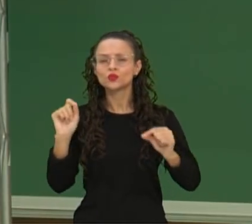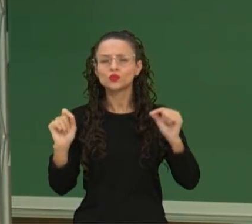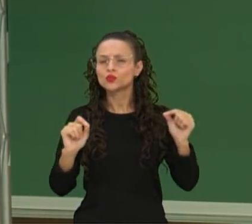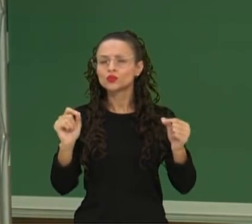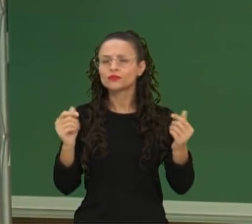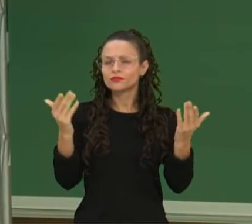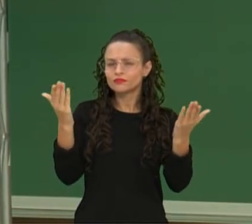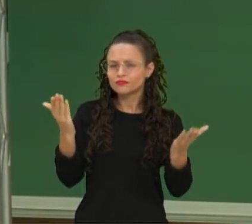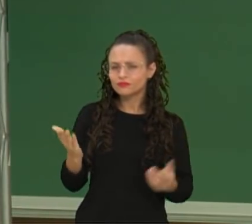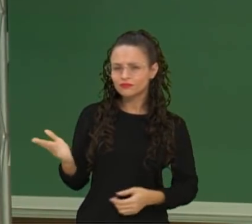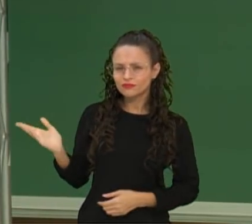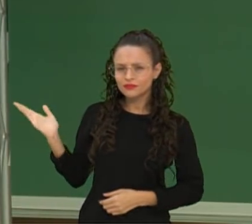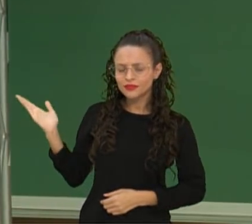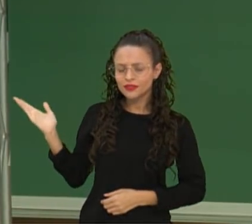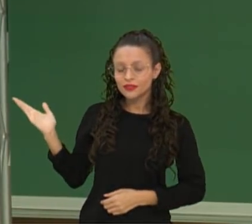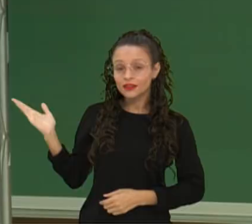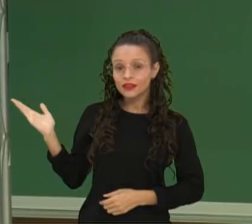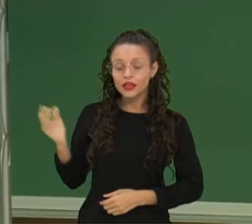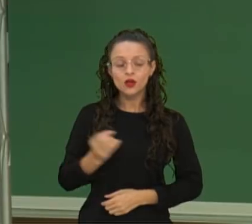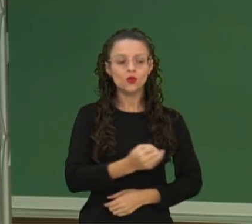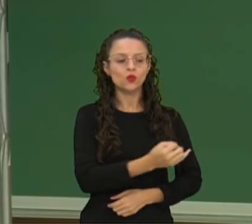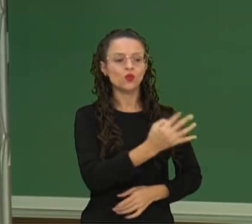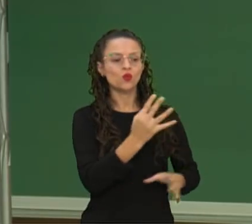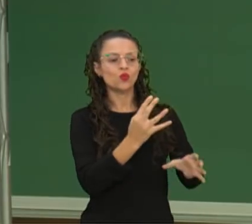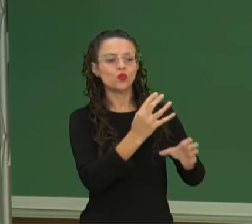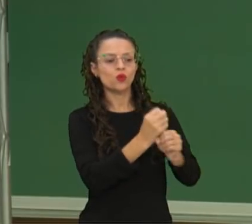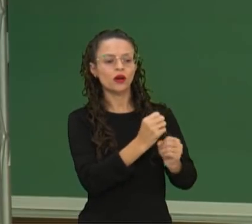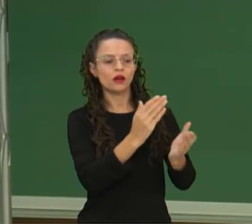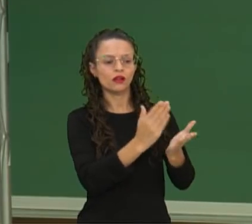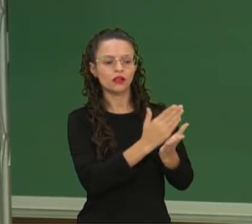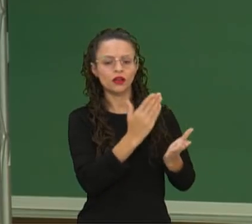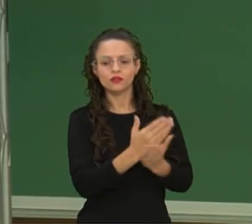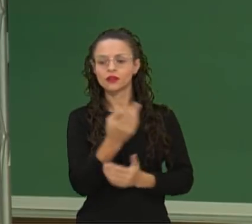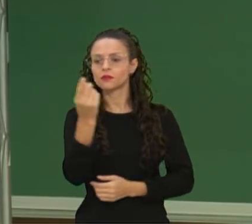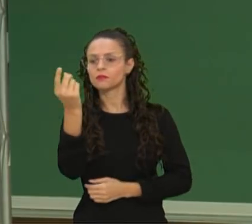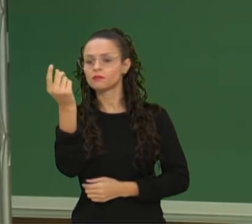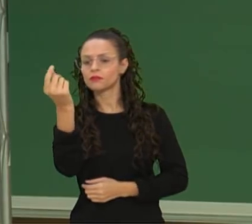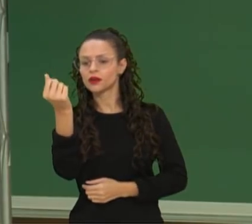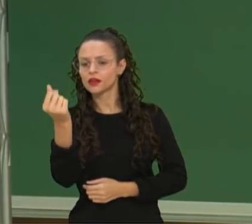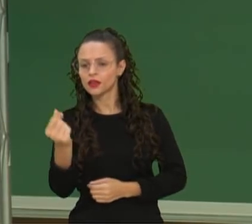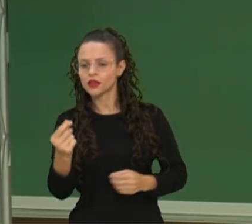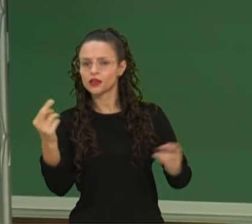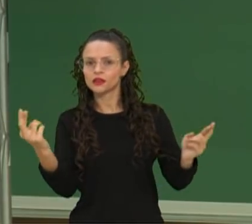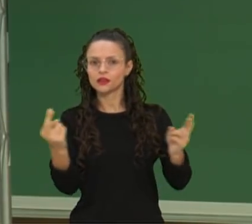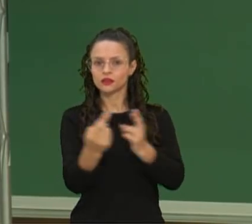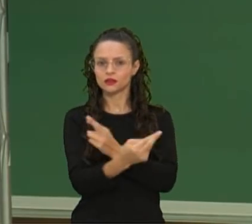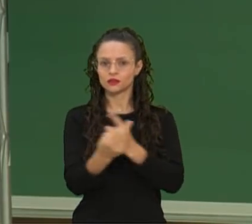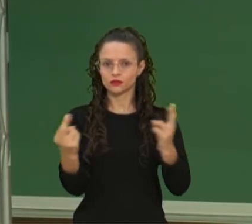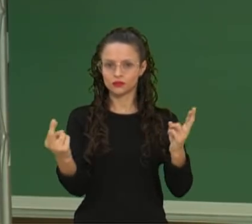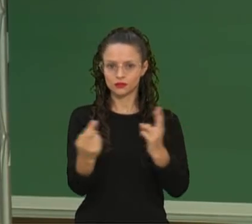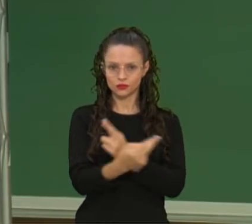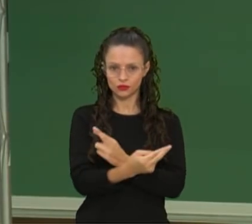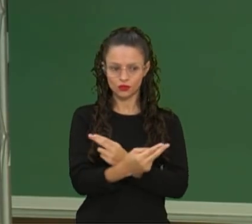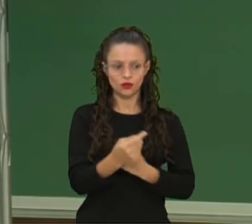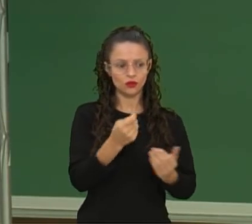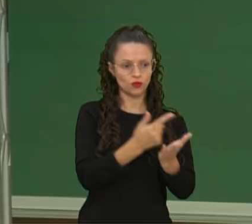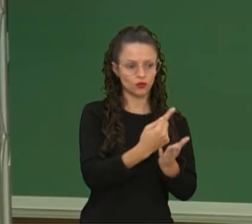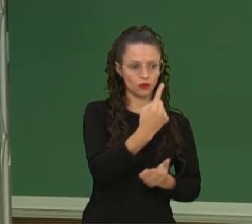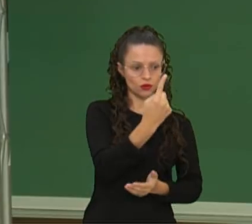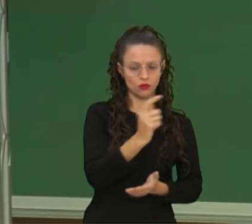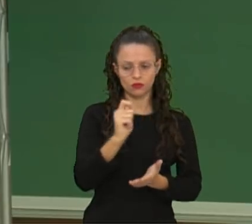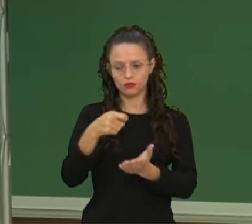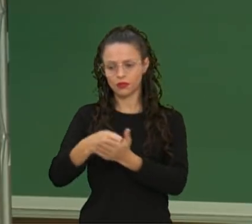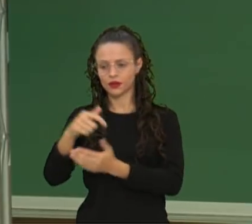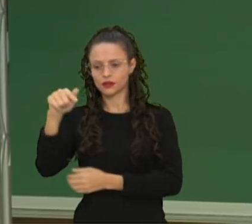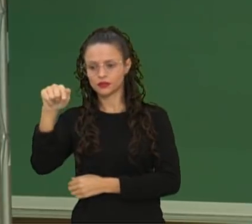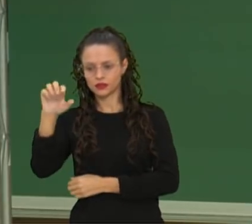Eu estou relacionando a quantidade de livros comprados com o preço pago nesses livros que eu comprei. Se eu compro um, pago 70.